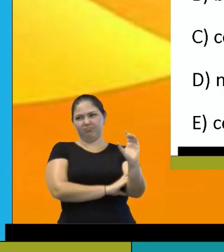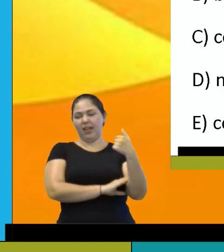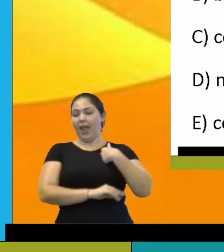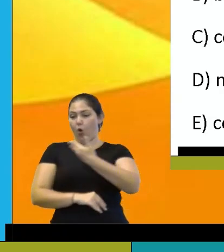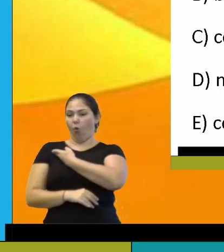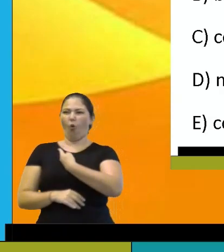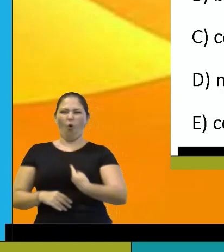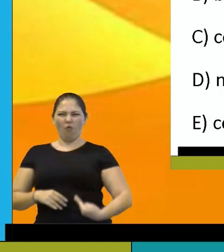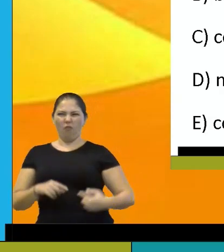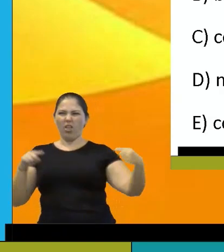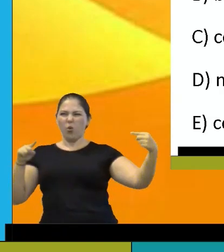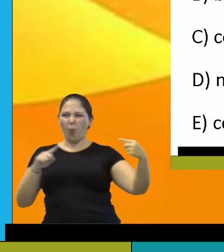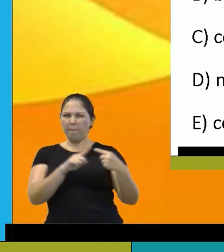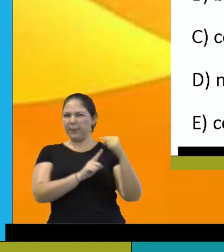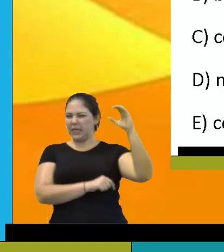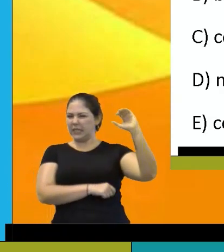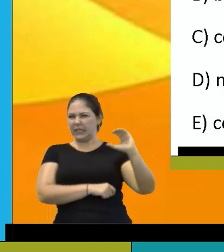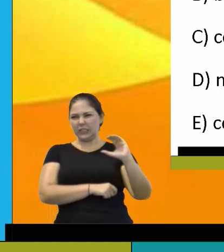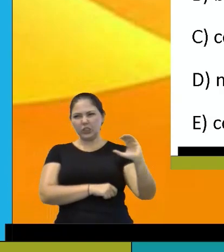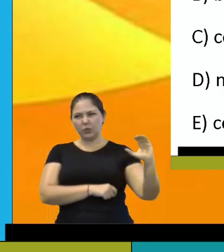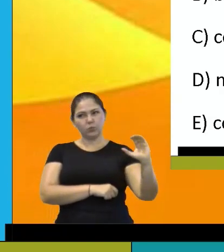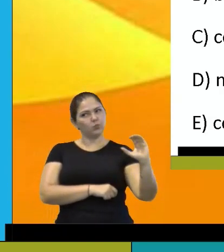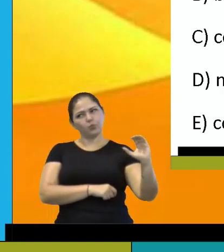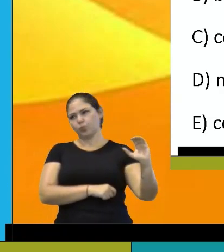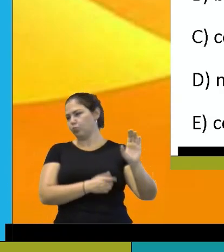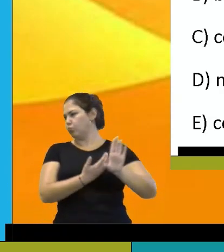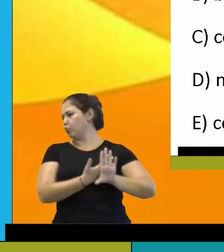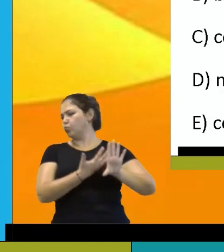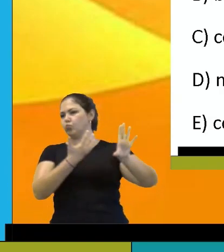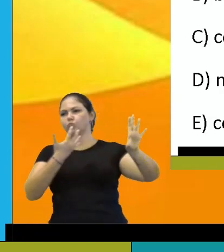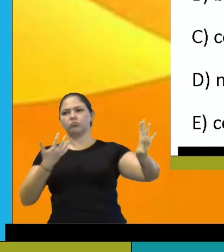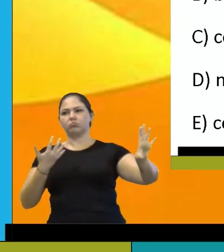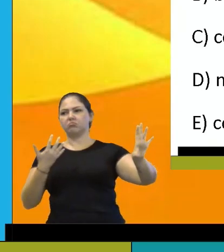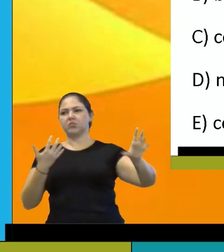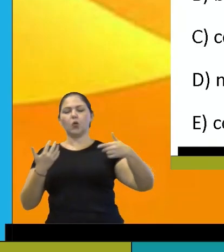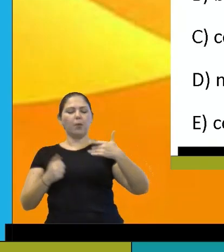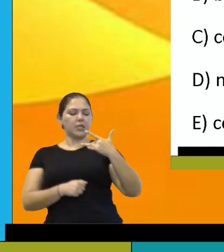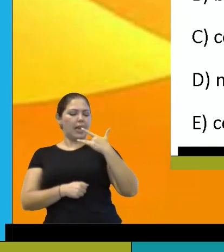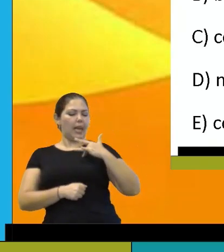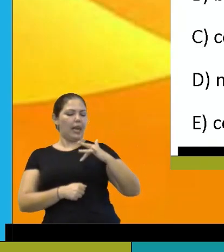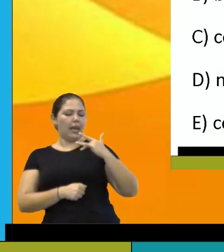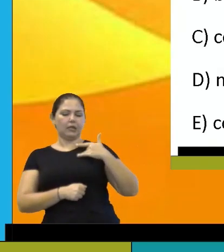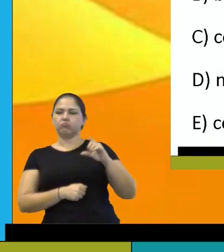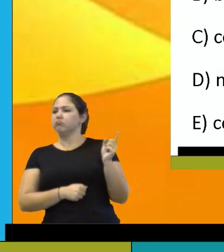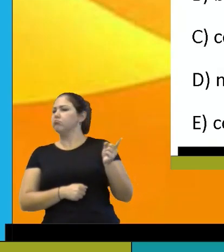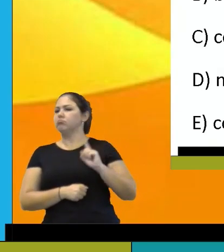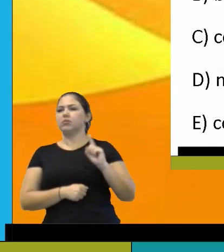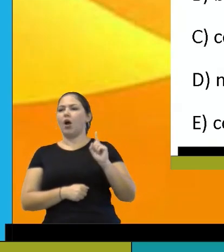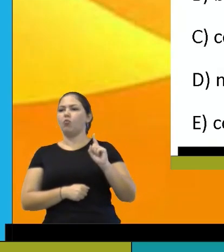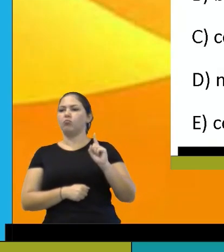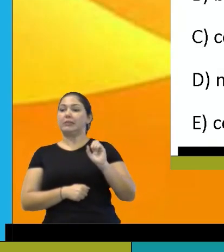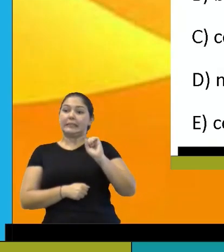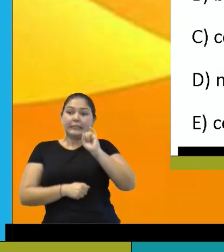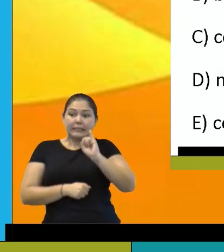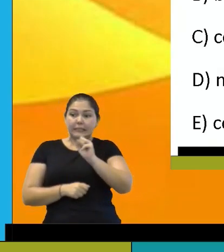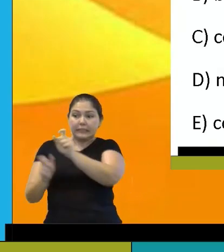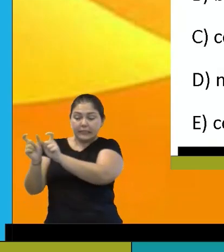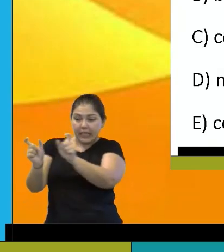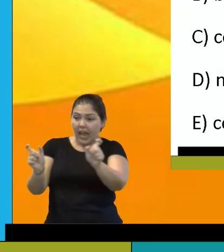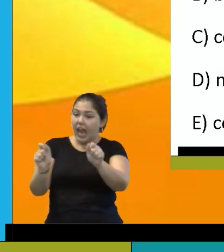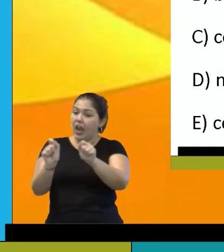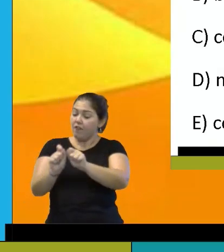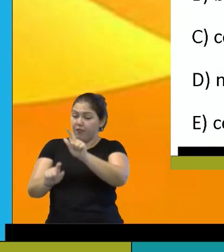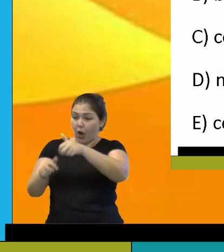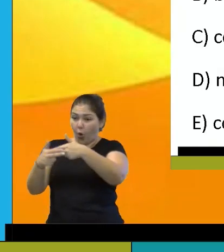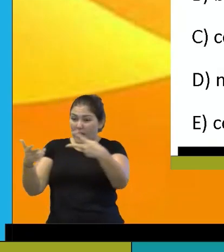cristã, da compaixão. Tem que ter compaixão, não. Eu tenho que agir e punir quando